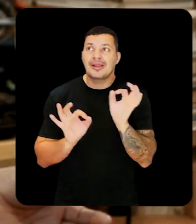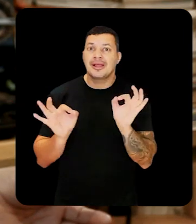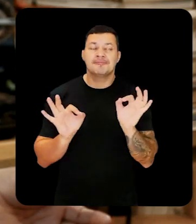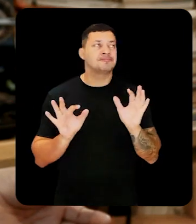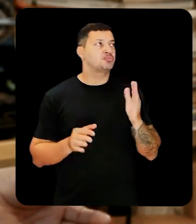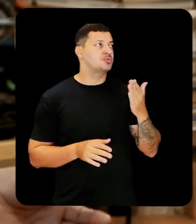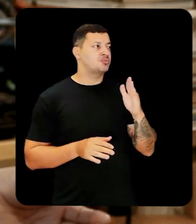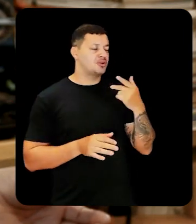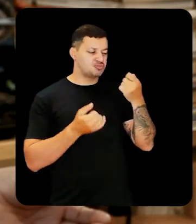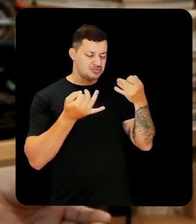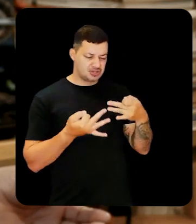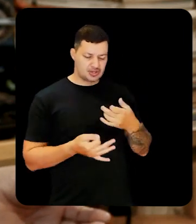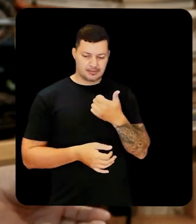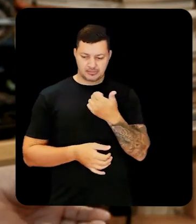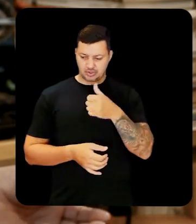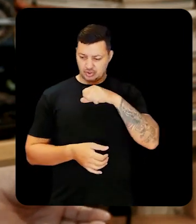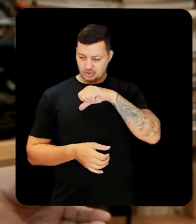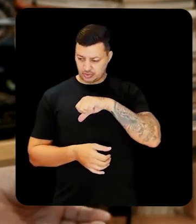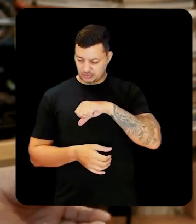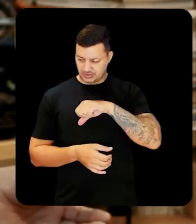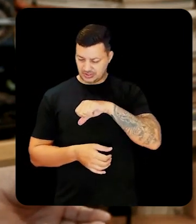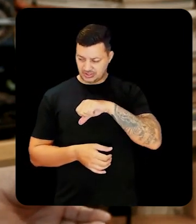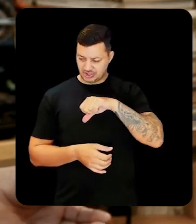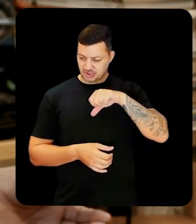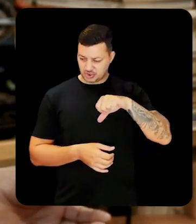estou falando de mais ou menos